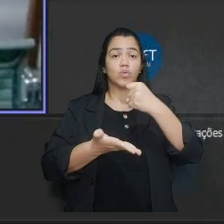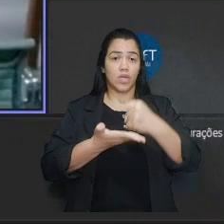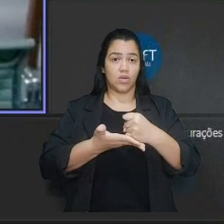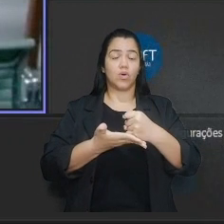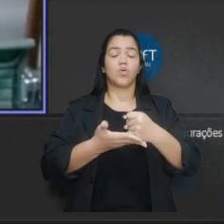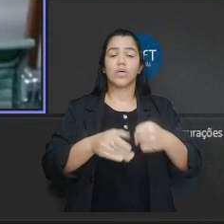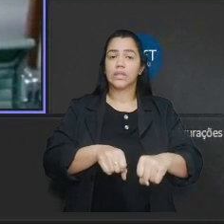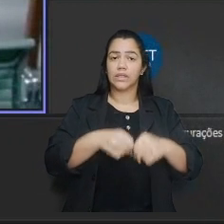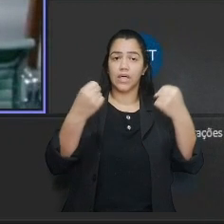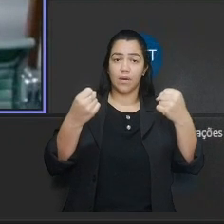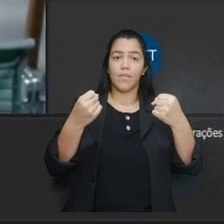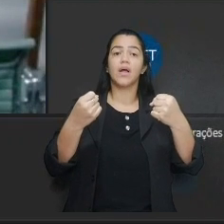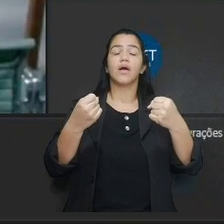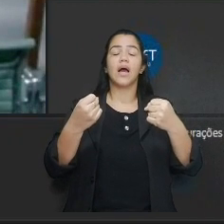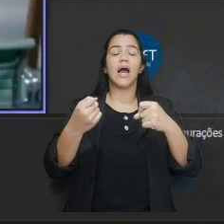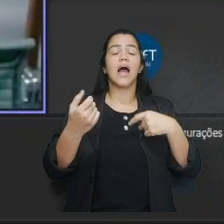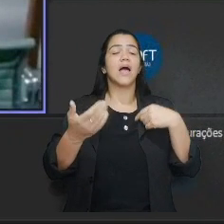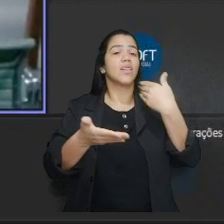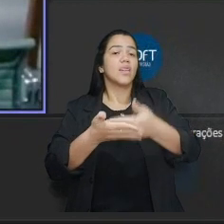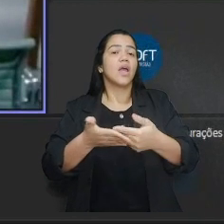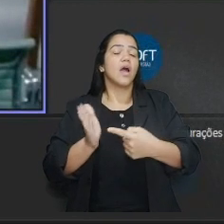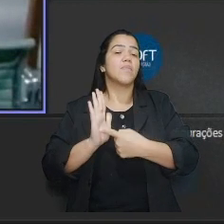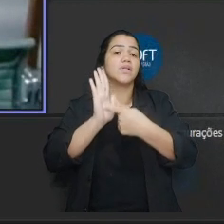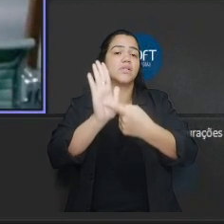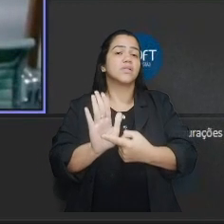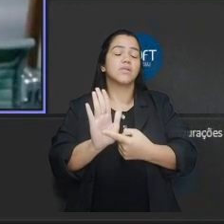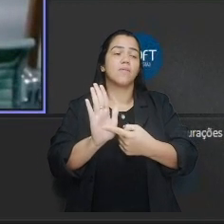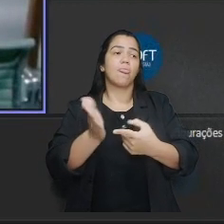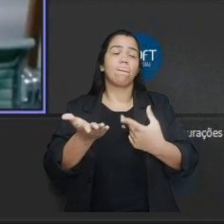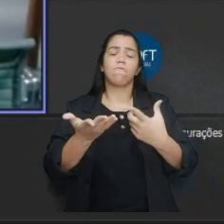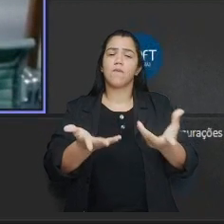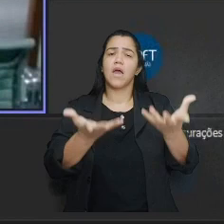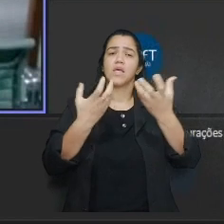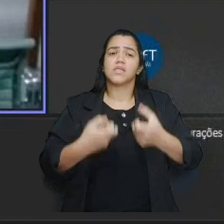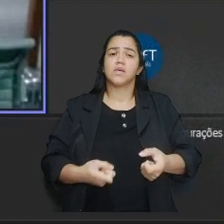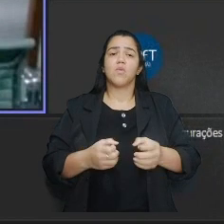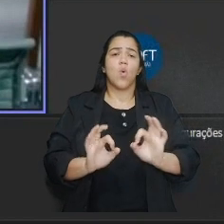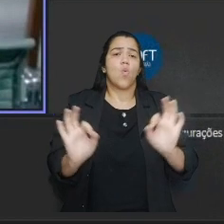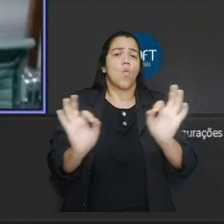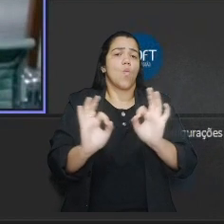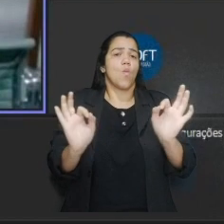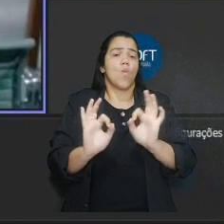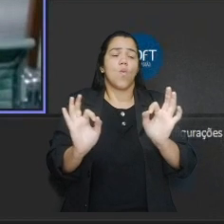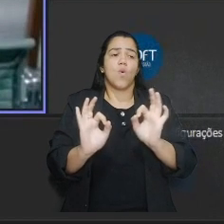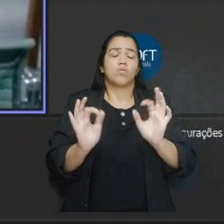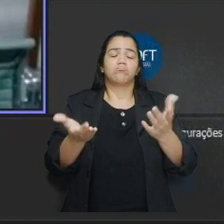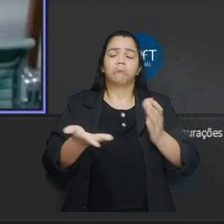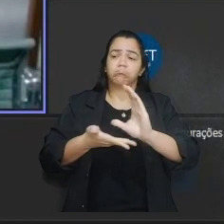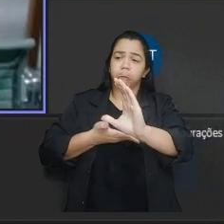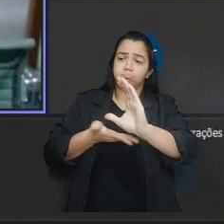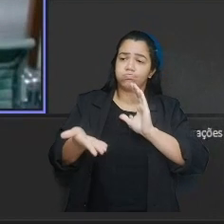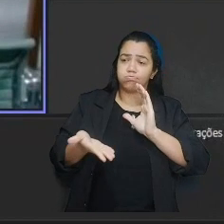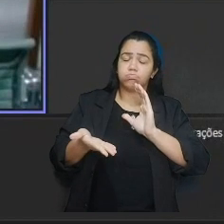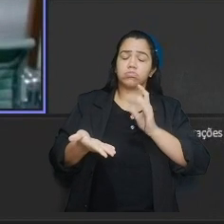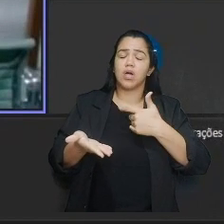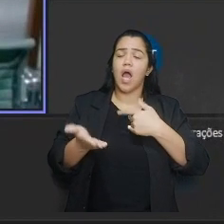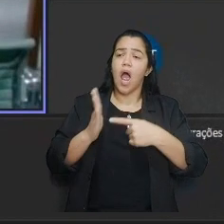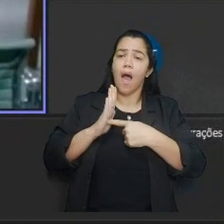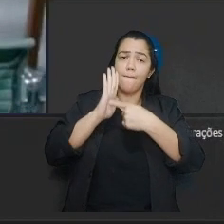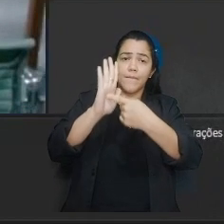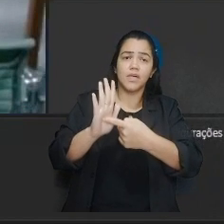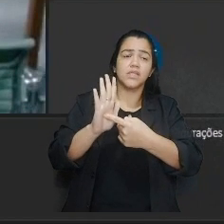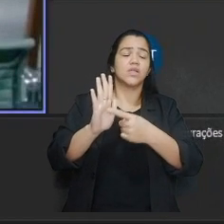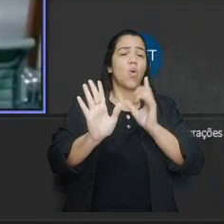quanto a essa rescisão contratual de representação. O apelante não recebeu um